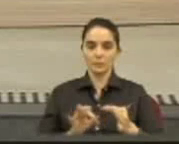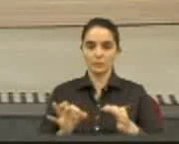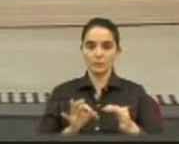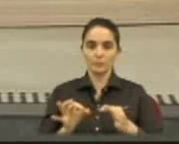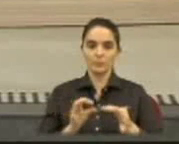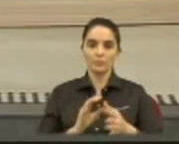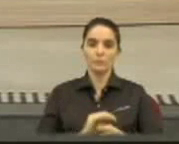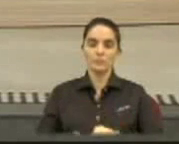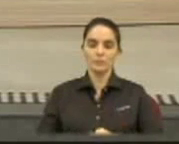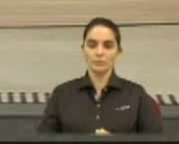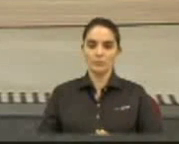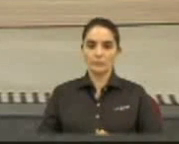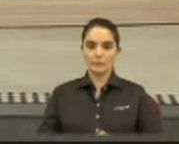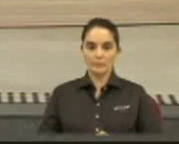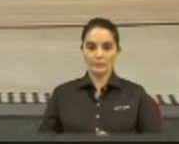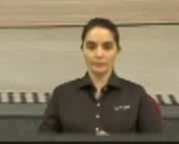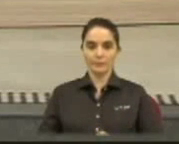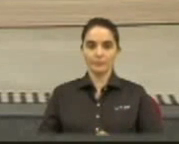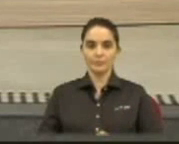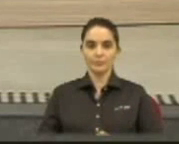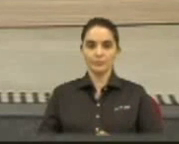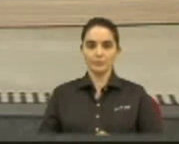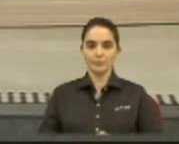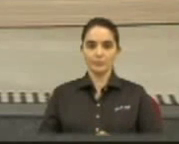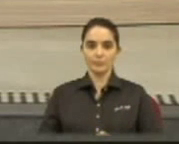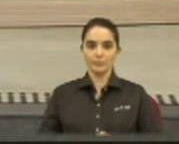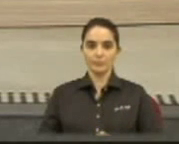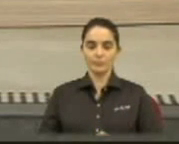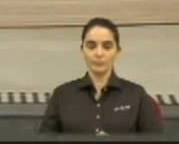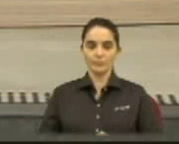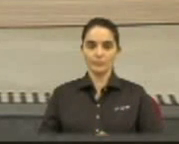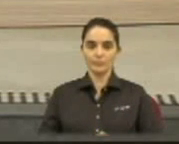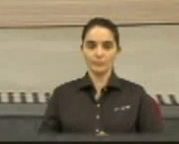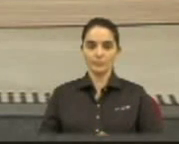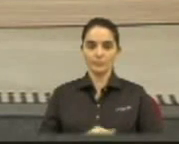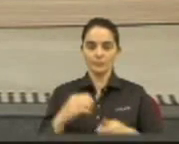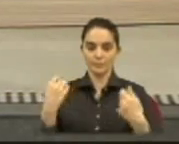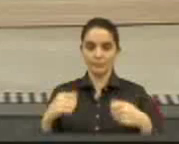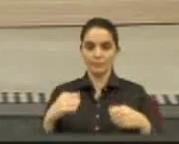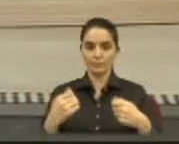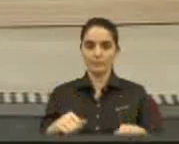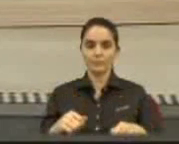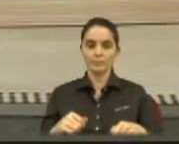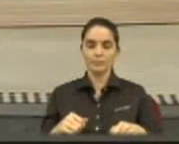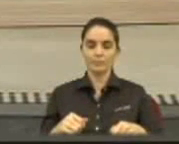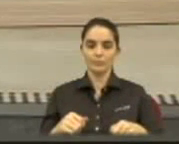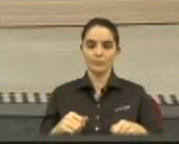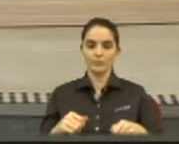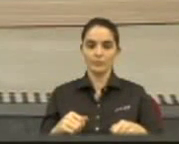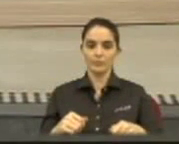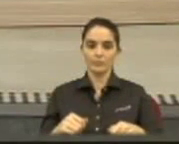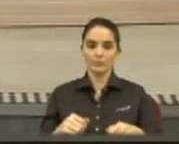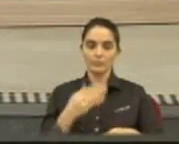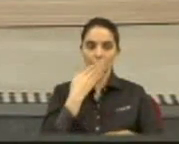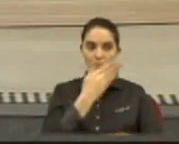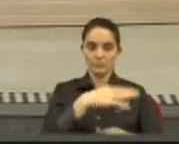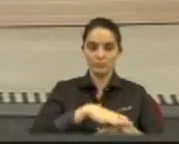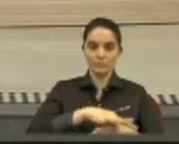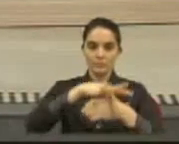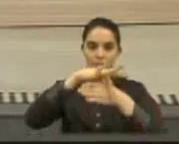esta sessão. O requerimento carece de deliberação das